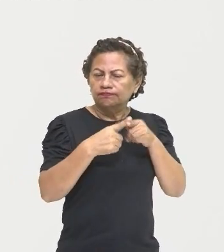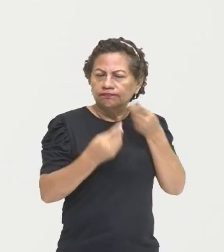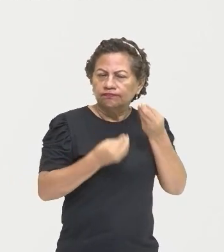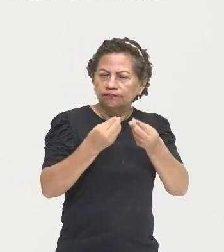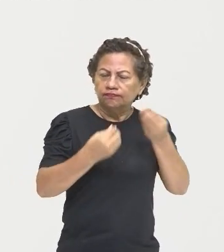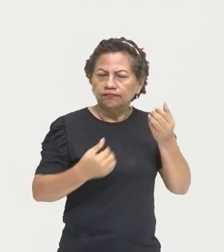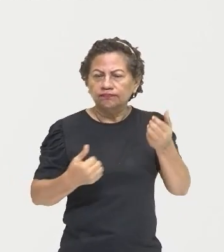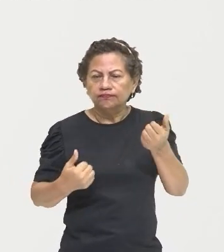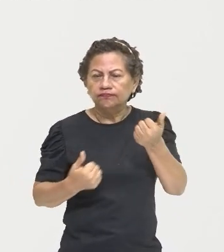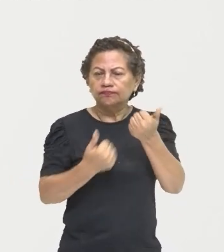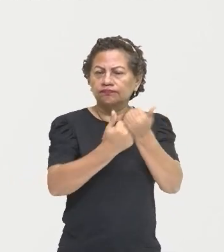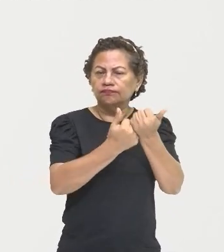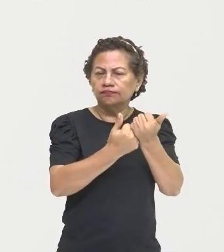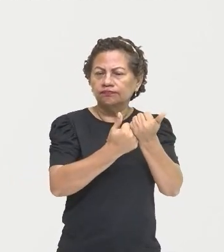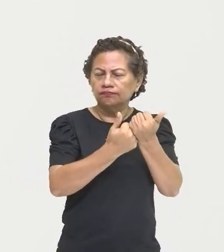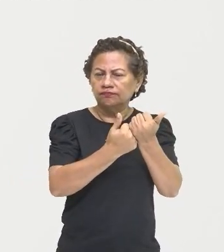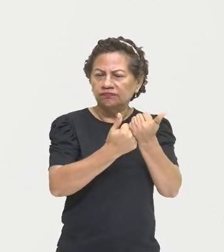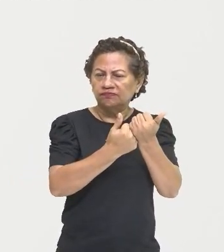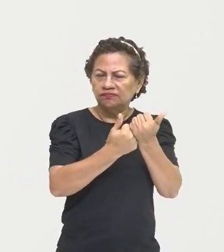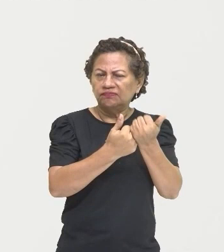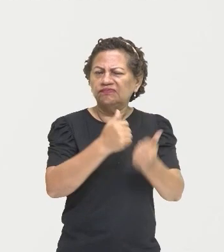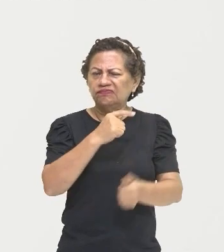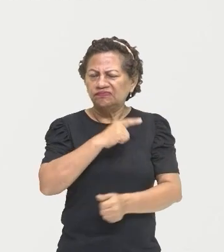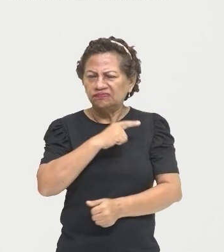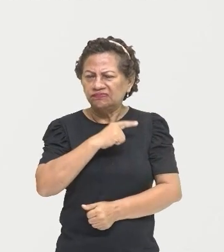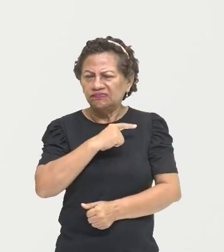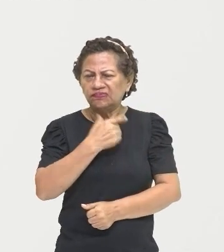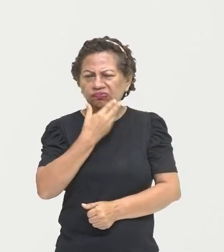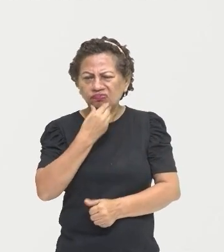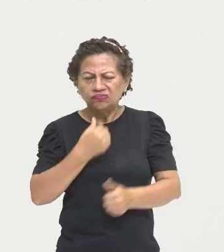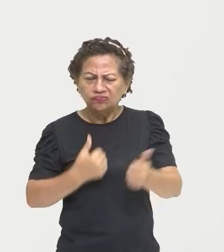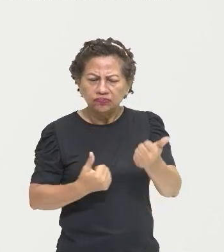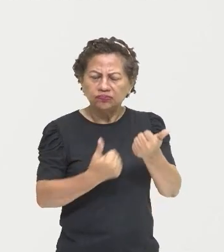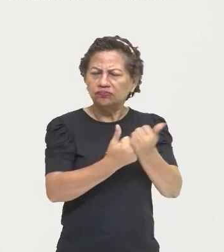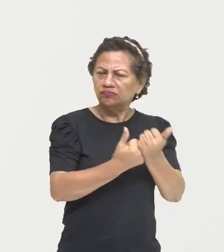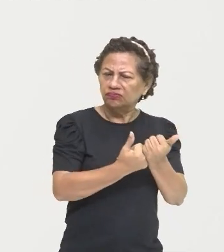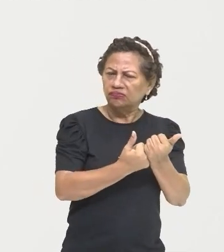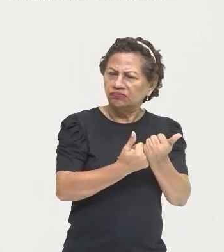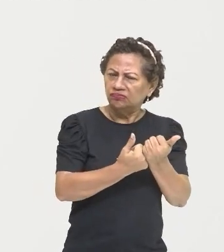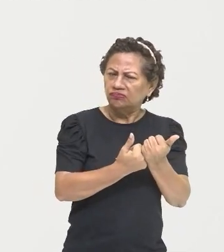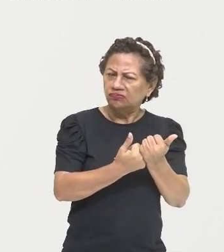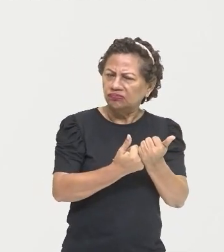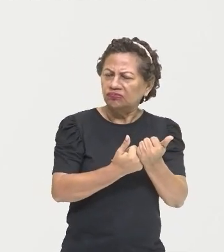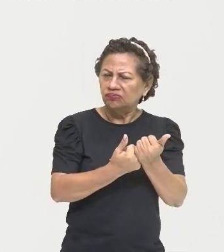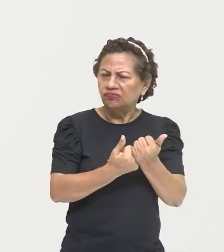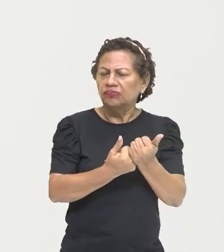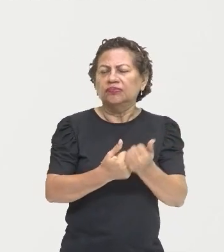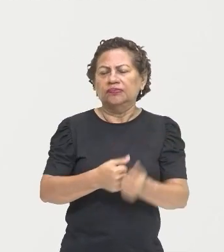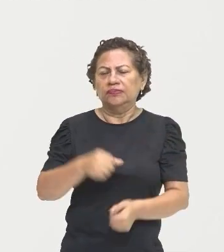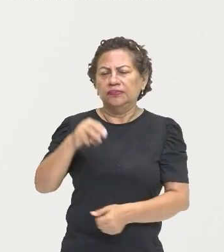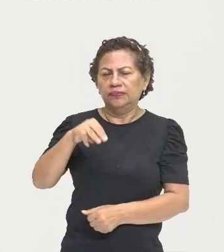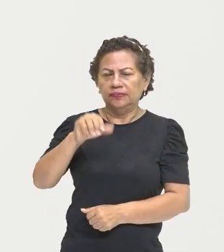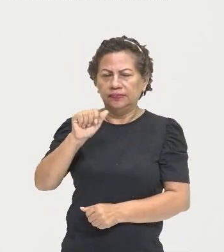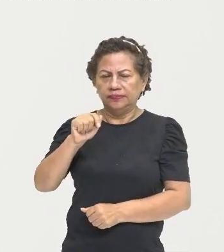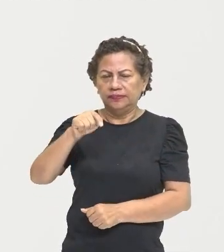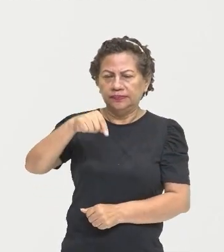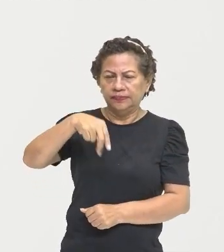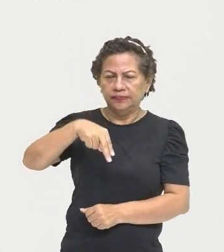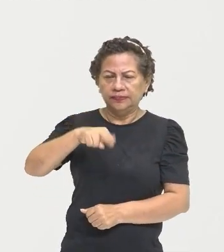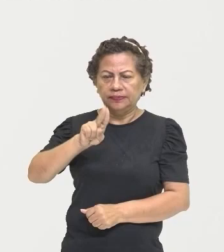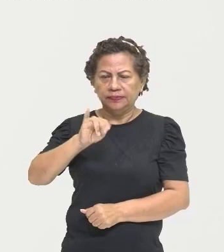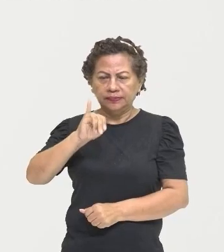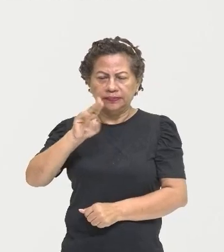substituição do homem pela máquina, tá certo? Olha, quando o nosso país começou a se